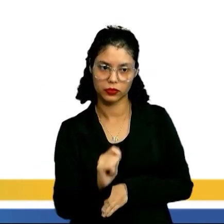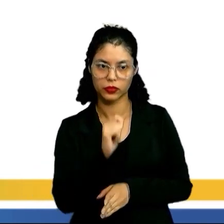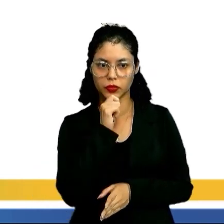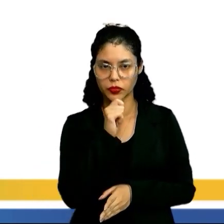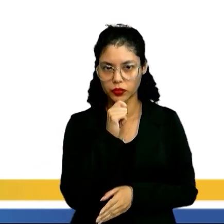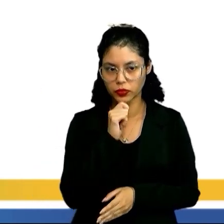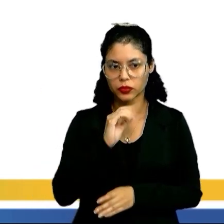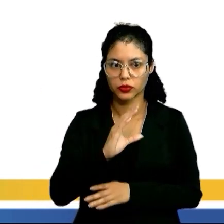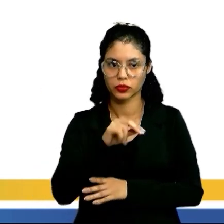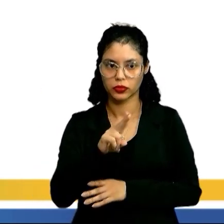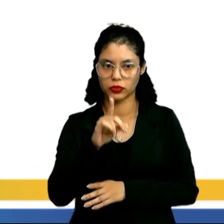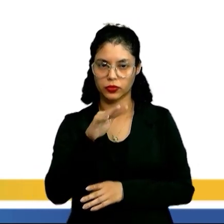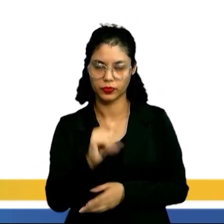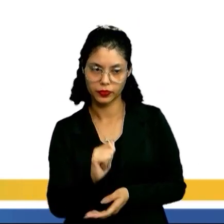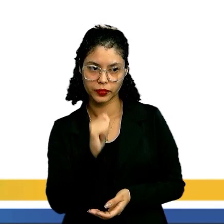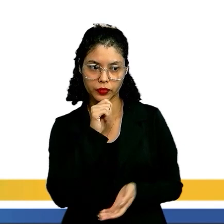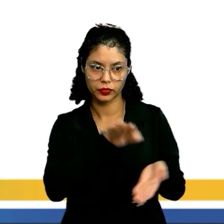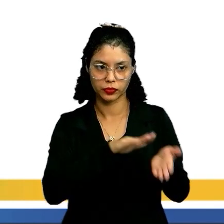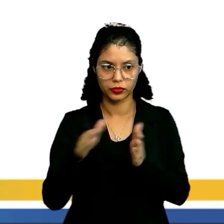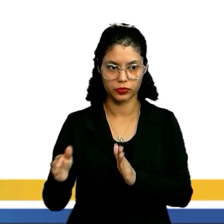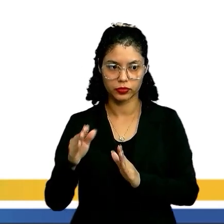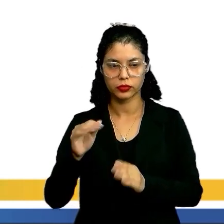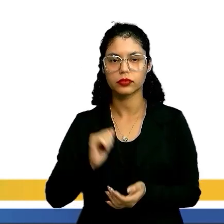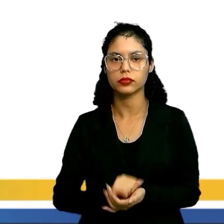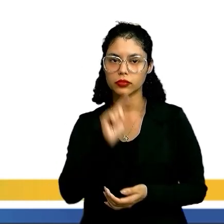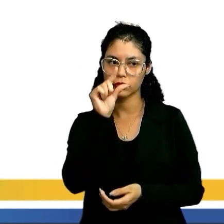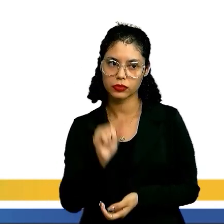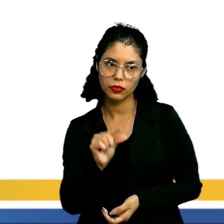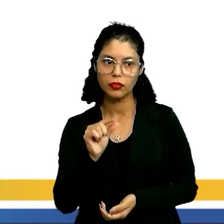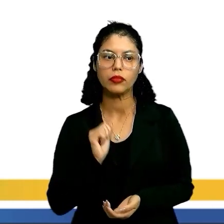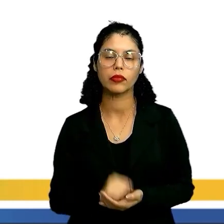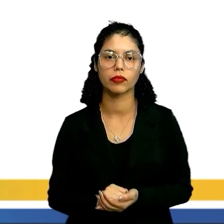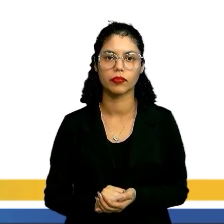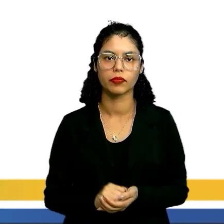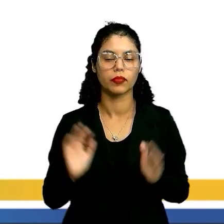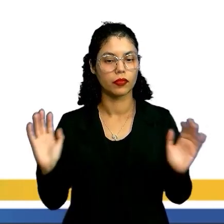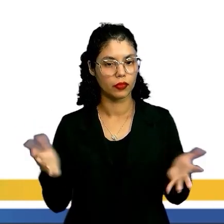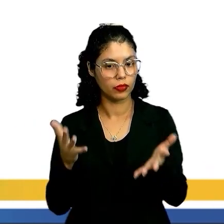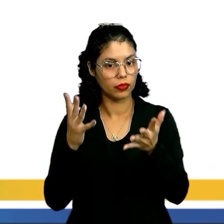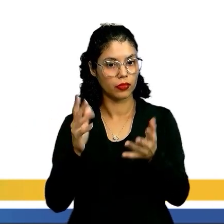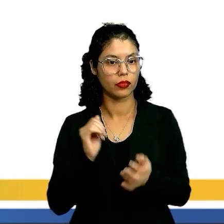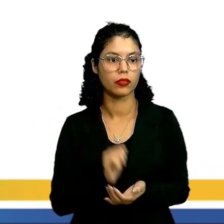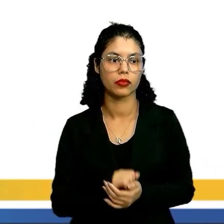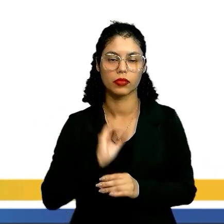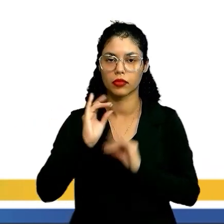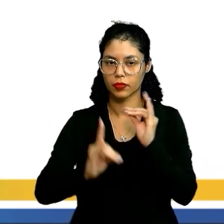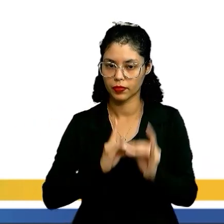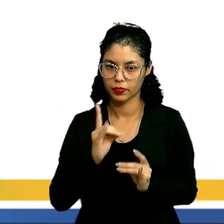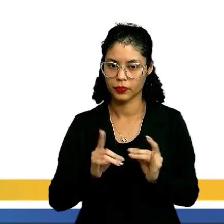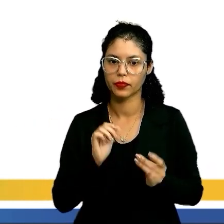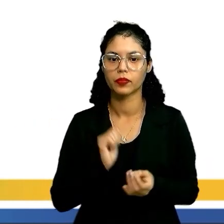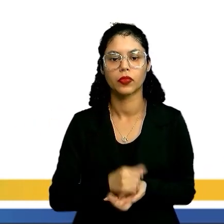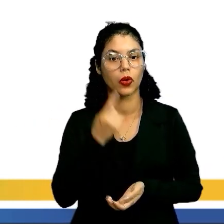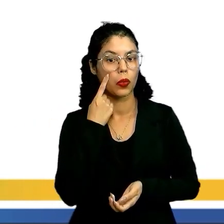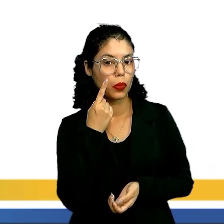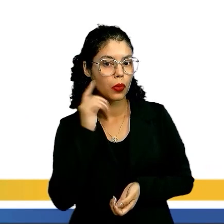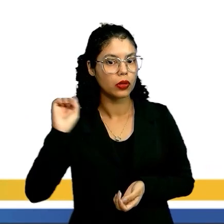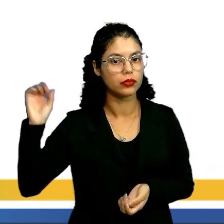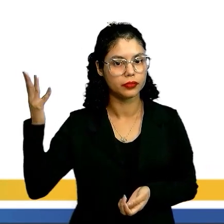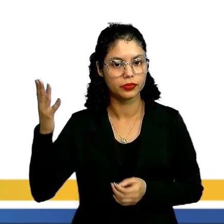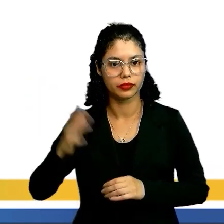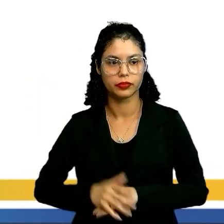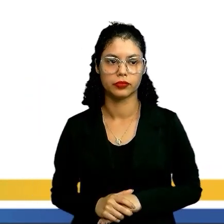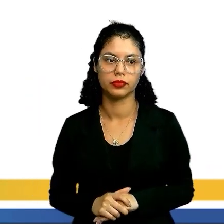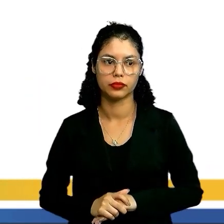de auxina. Nessa parte, inibição. E aqui, estimulação desse hormônio. Olha o que acontece na